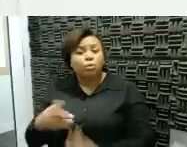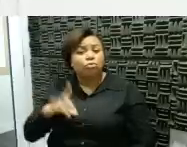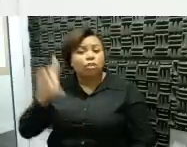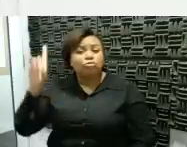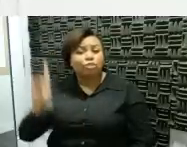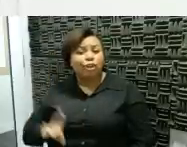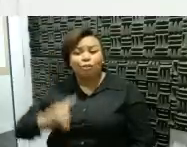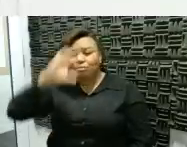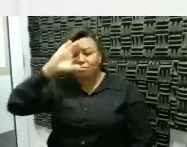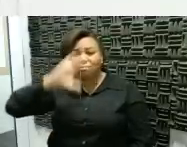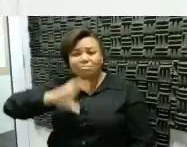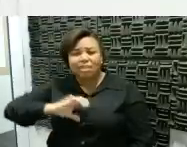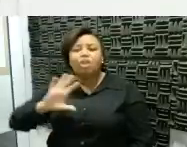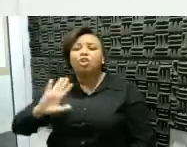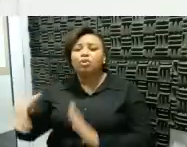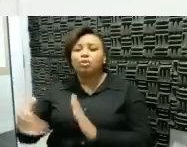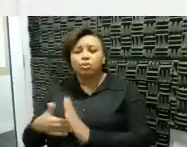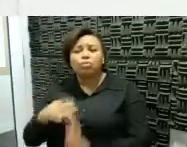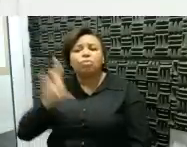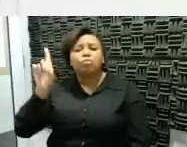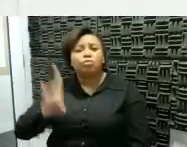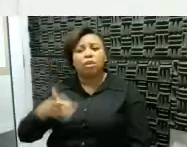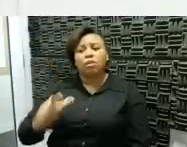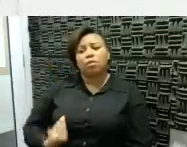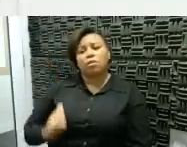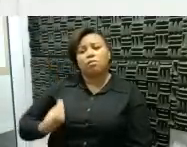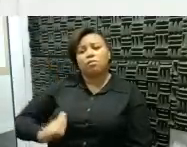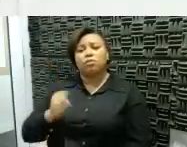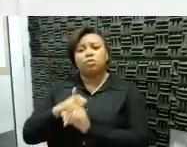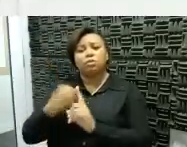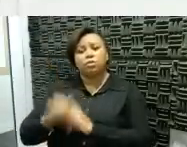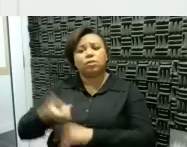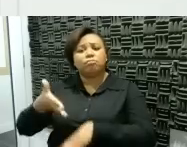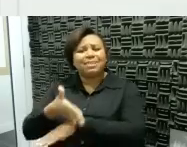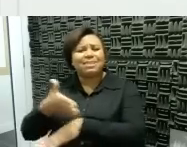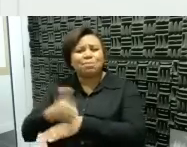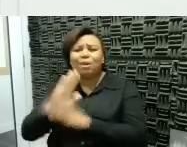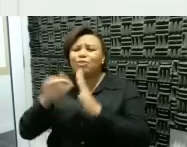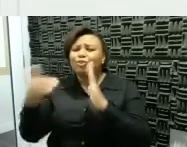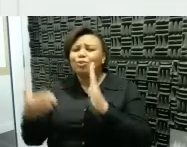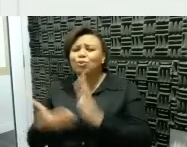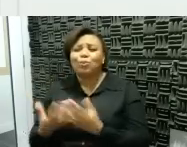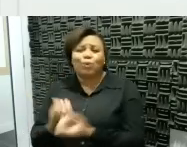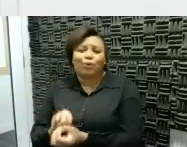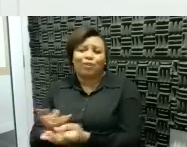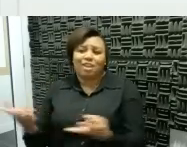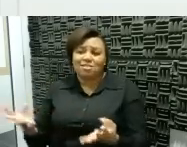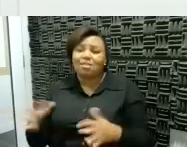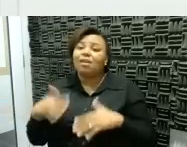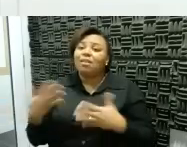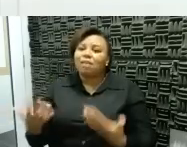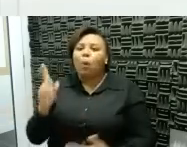viver nessa sociedade a participar de tudo que ela nos oferece então é dever de todos nós E é dever do